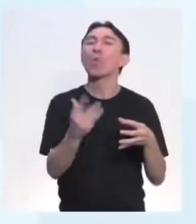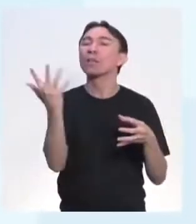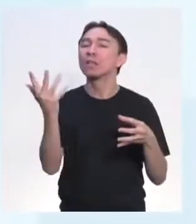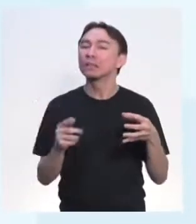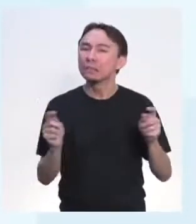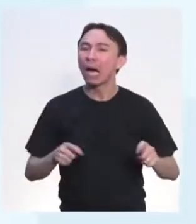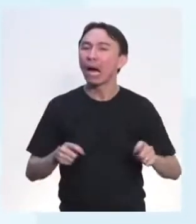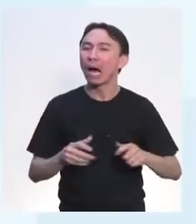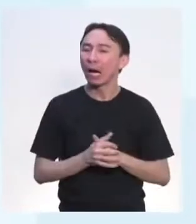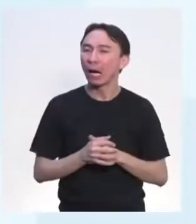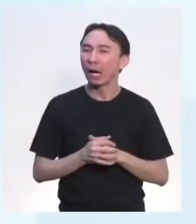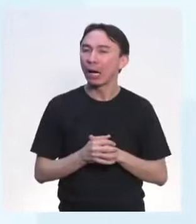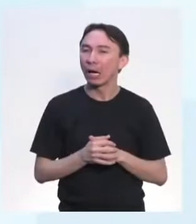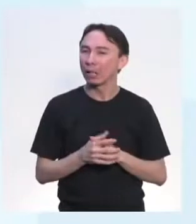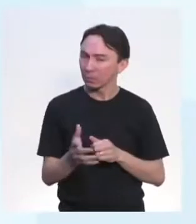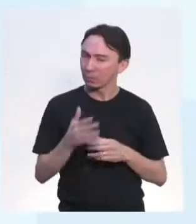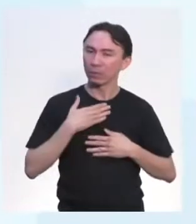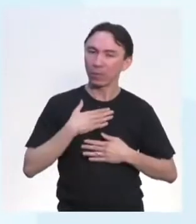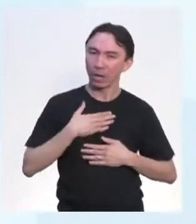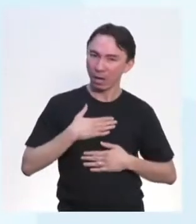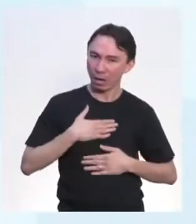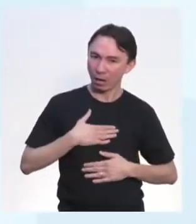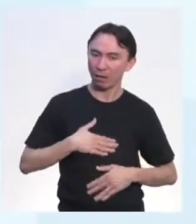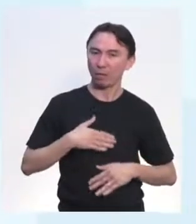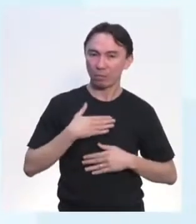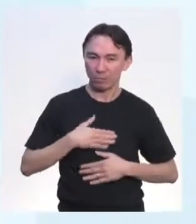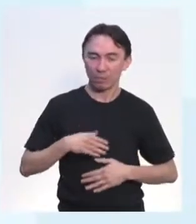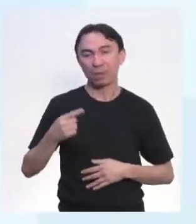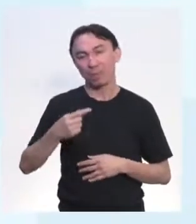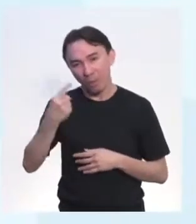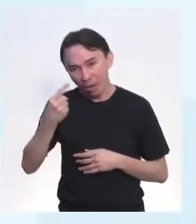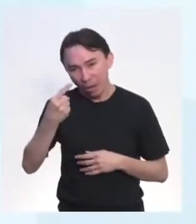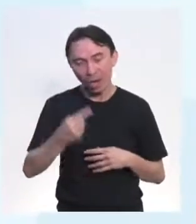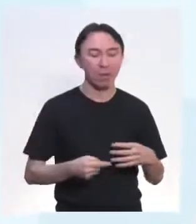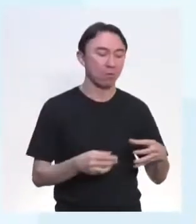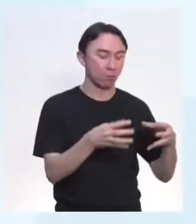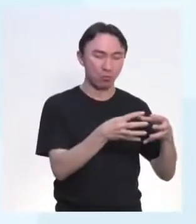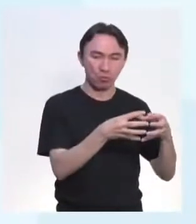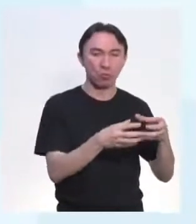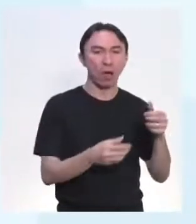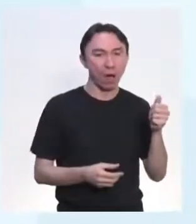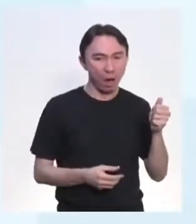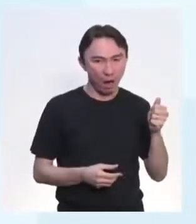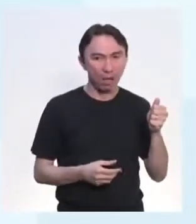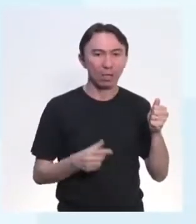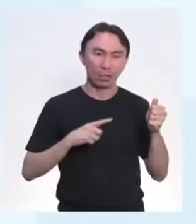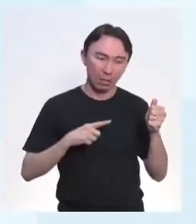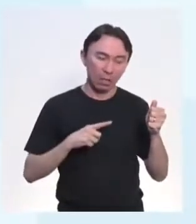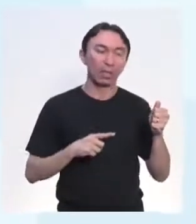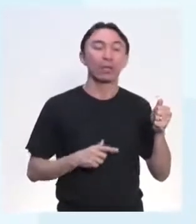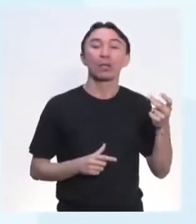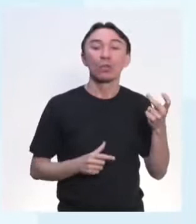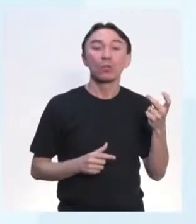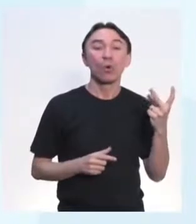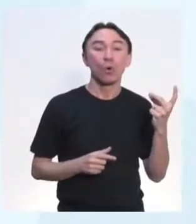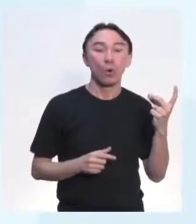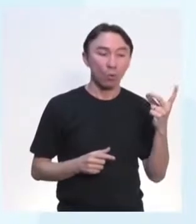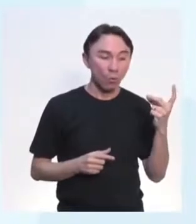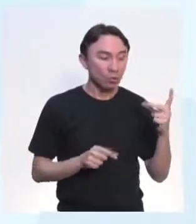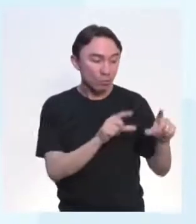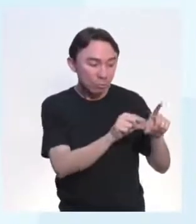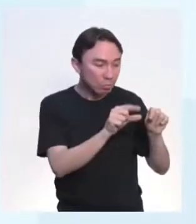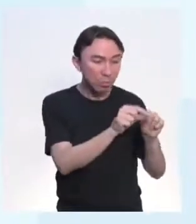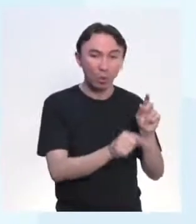Então, com calma. Pegue primeiro a equipe A, que tem 12, e você vai tomar de 2